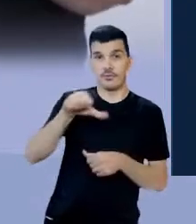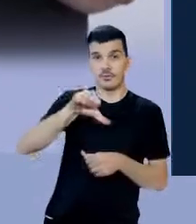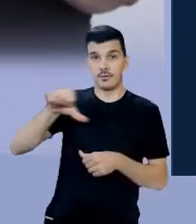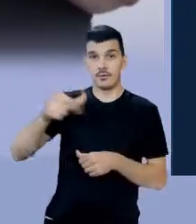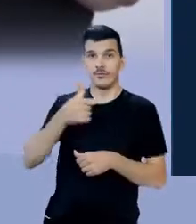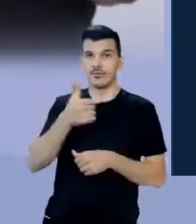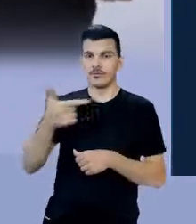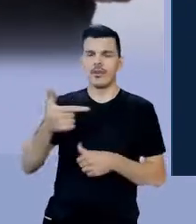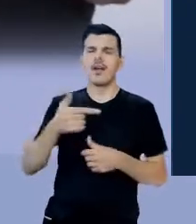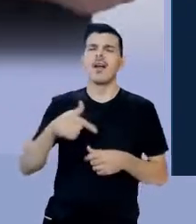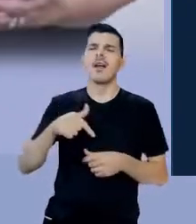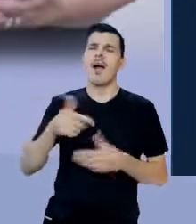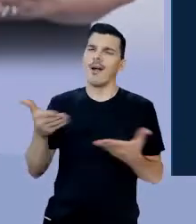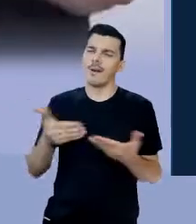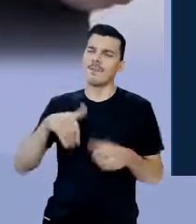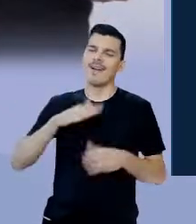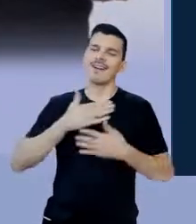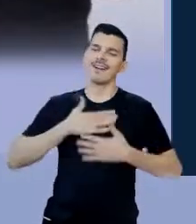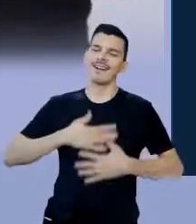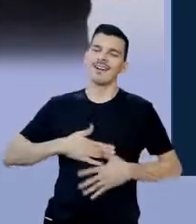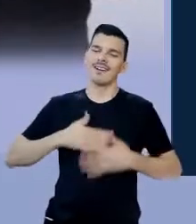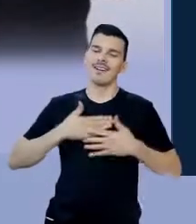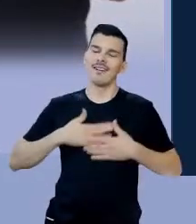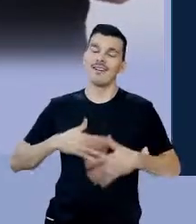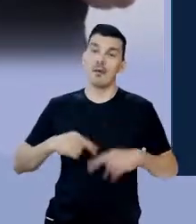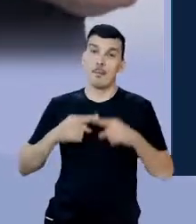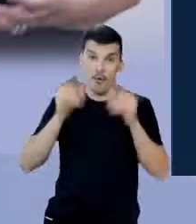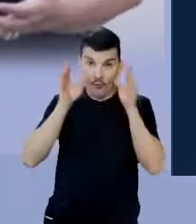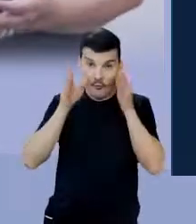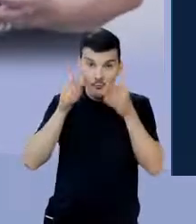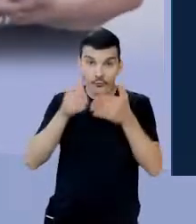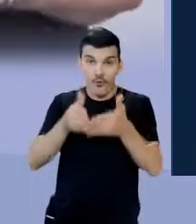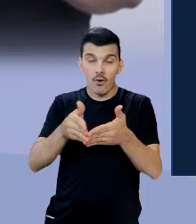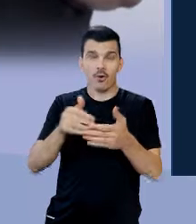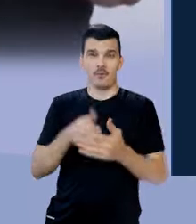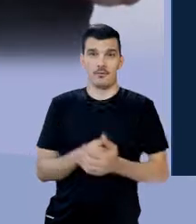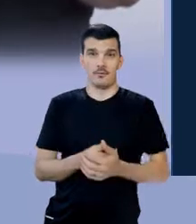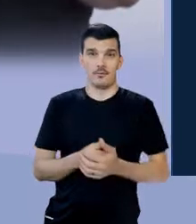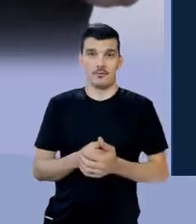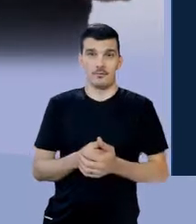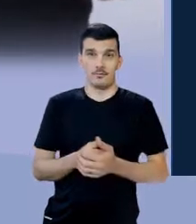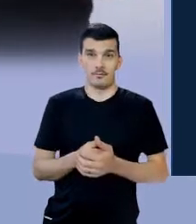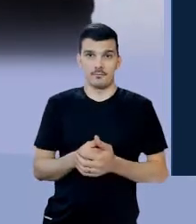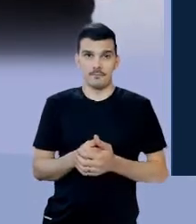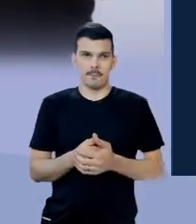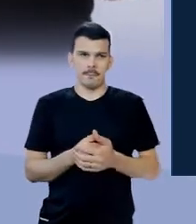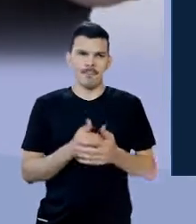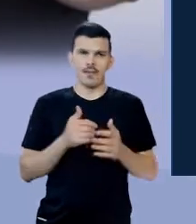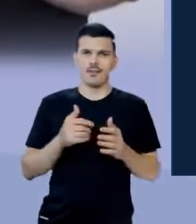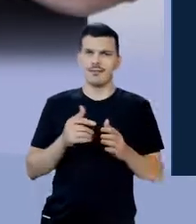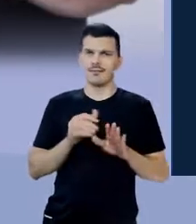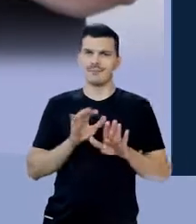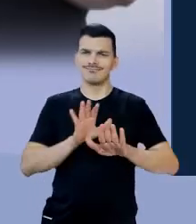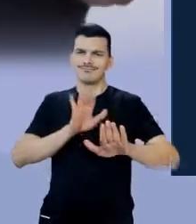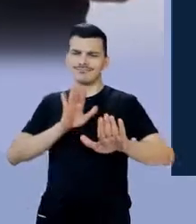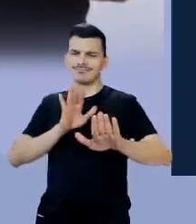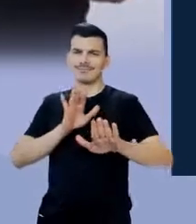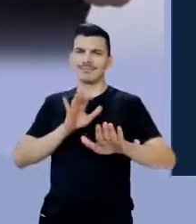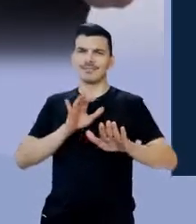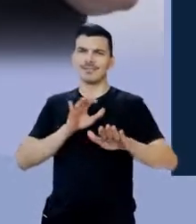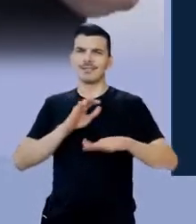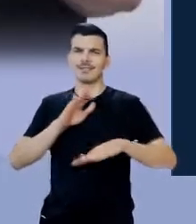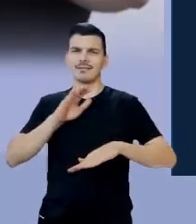de 22, era mais calma, uma geração mais centrada, menos anárquica